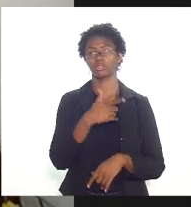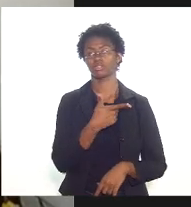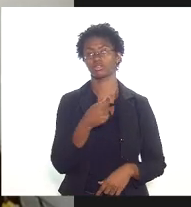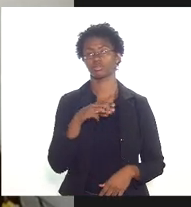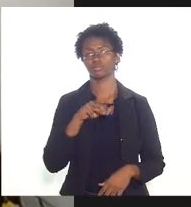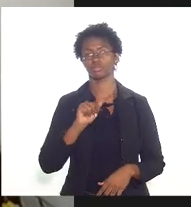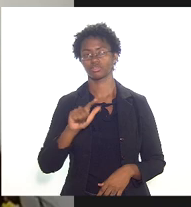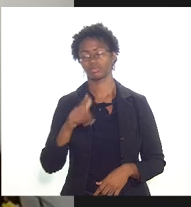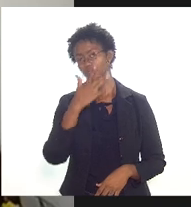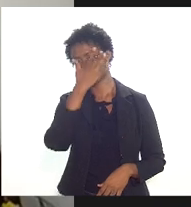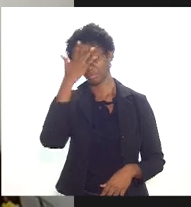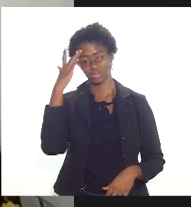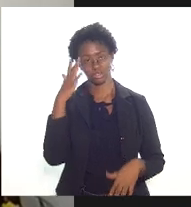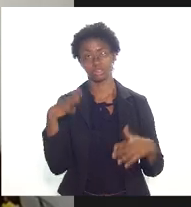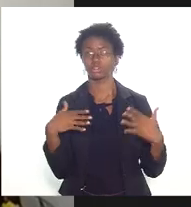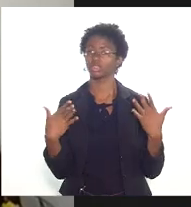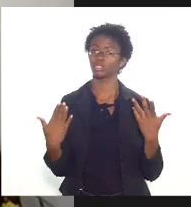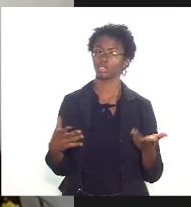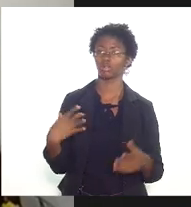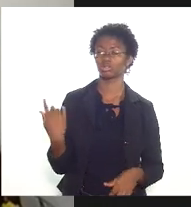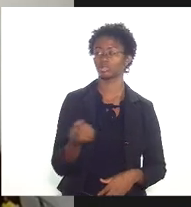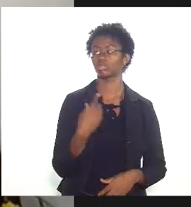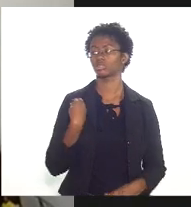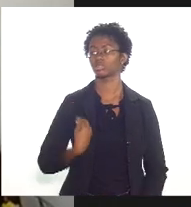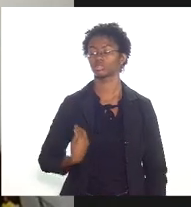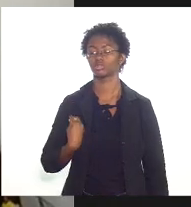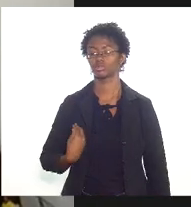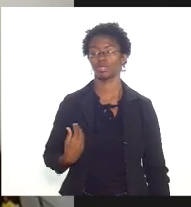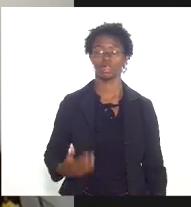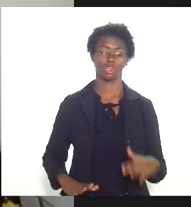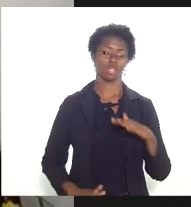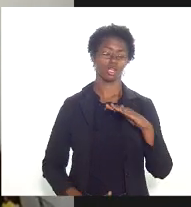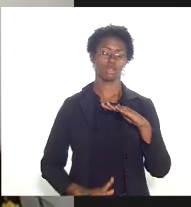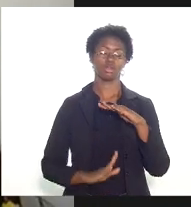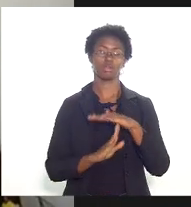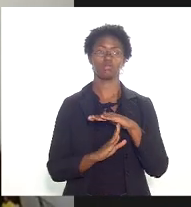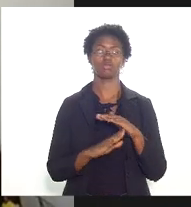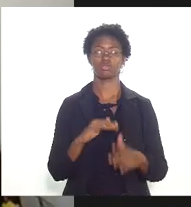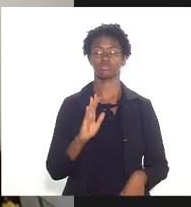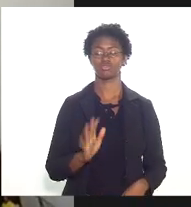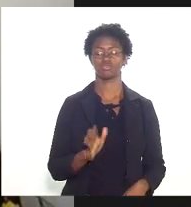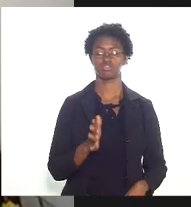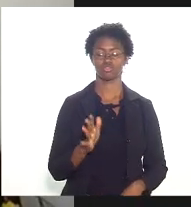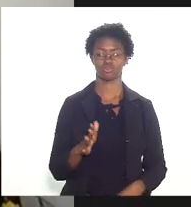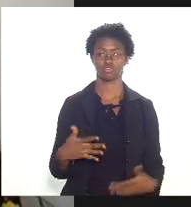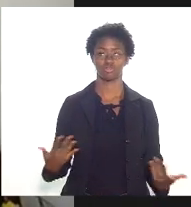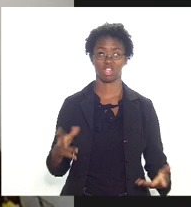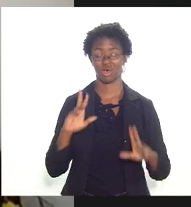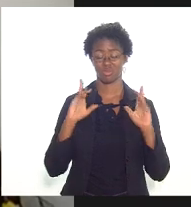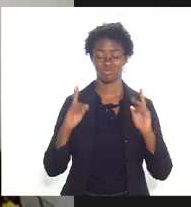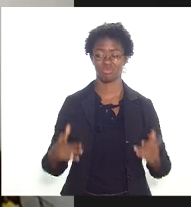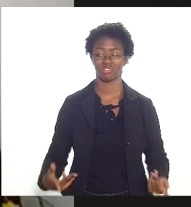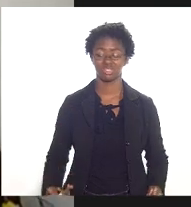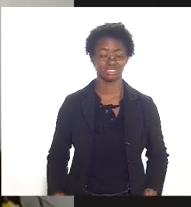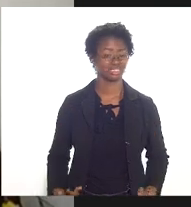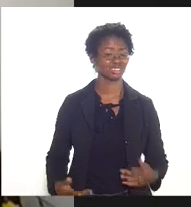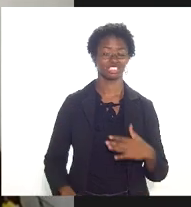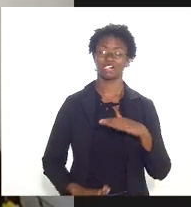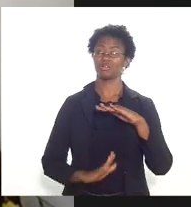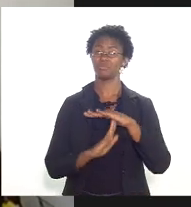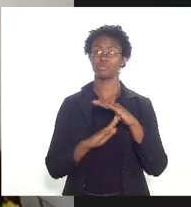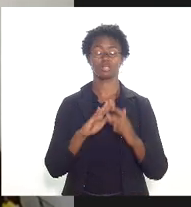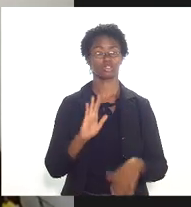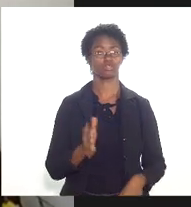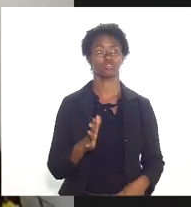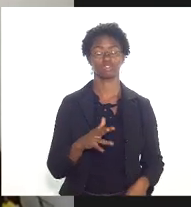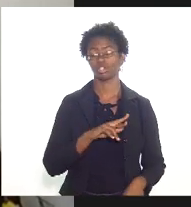pessoas ou seja estamos vivendo uma situação limite para a humanidade então não